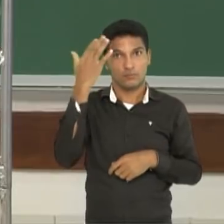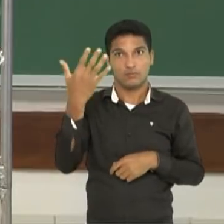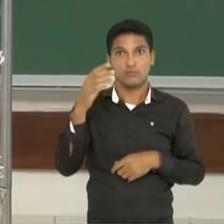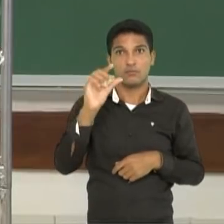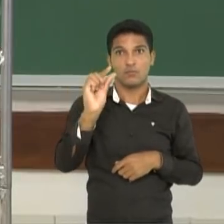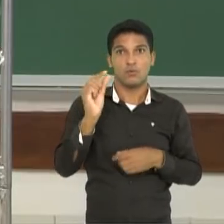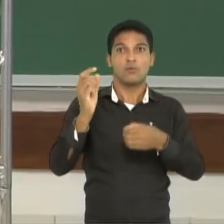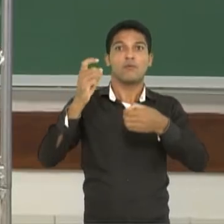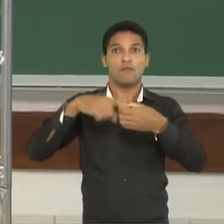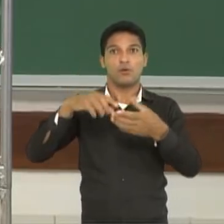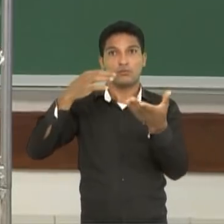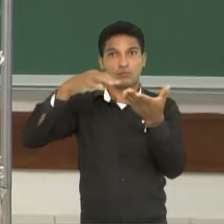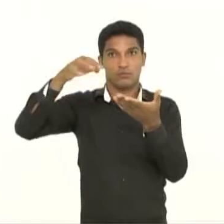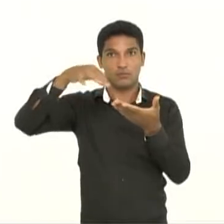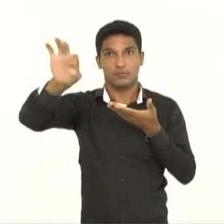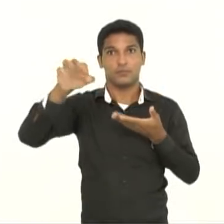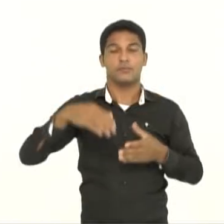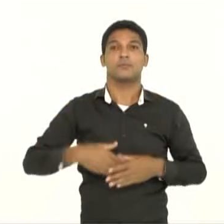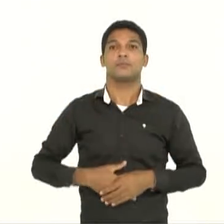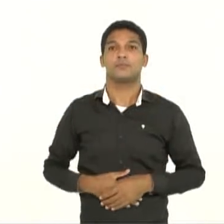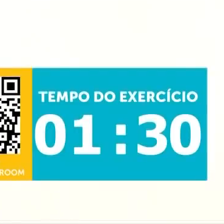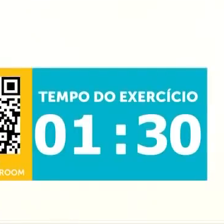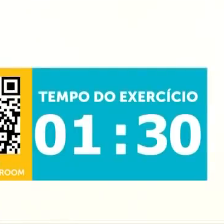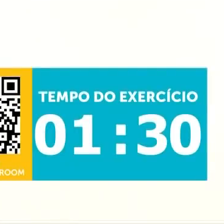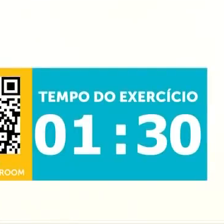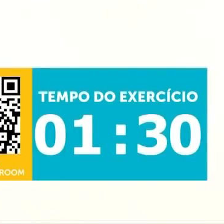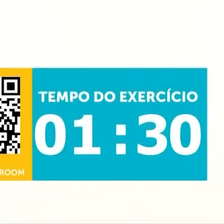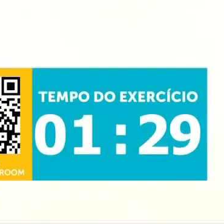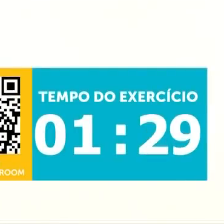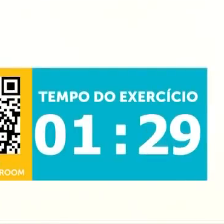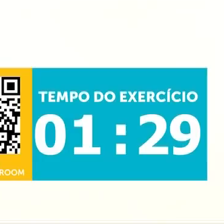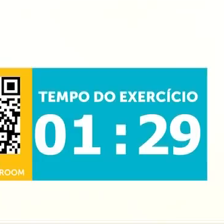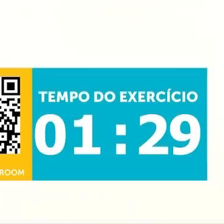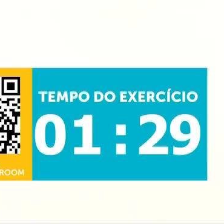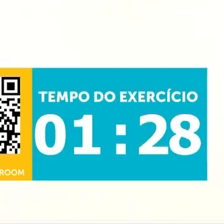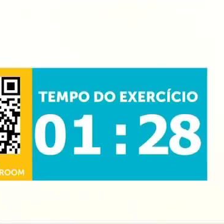né? O que ele pode usar para verificar como é que está o rendimento dele?